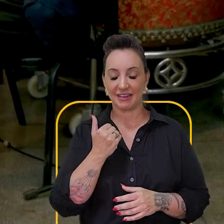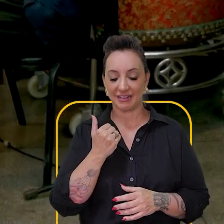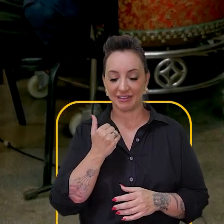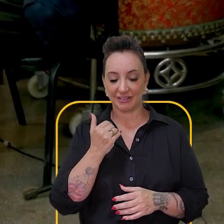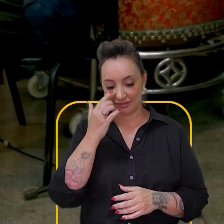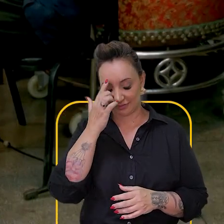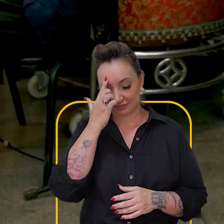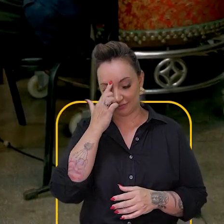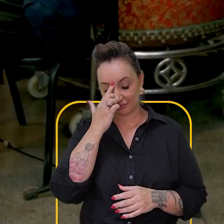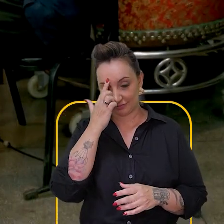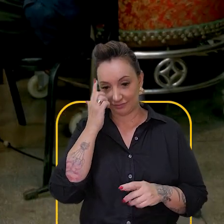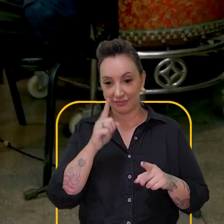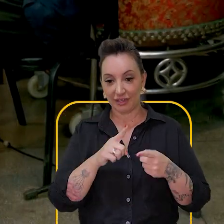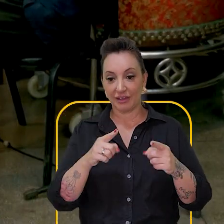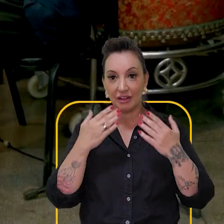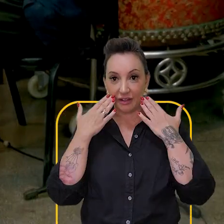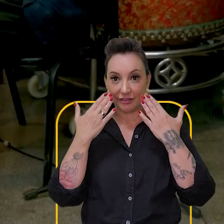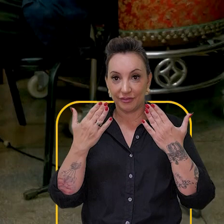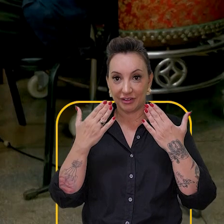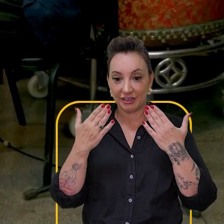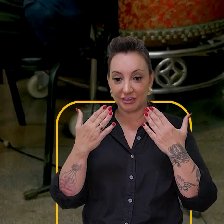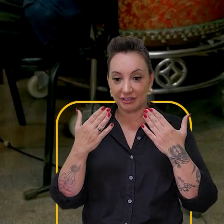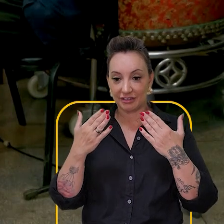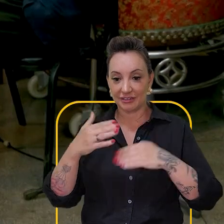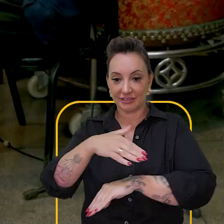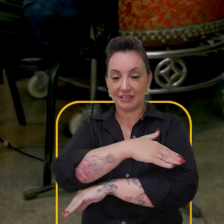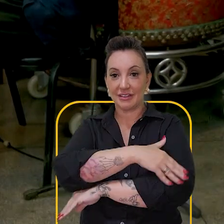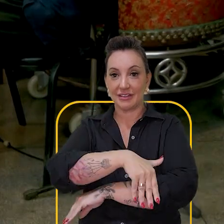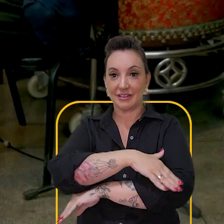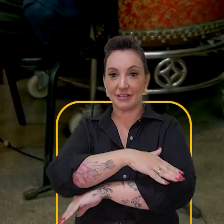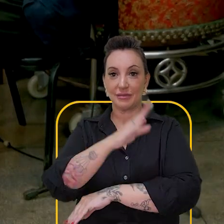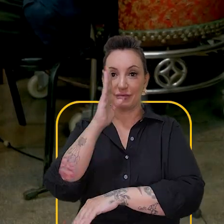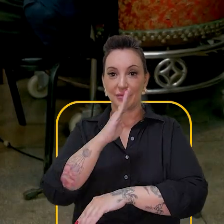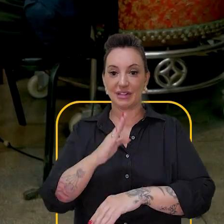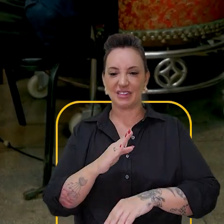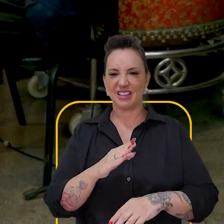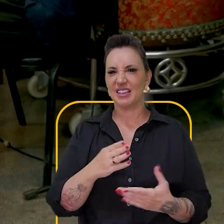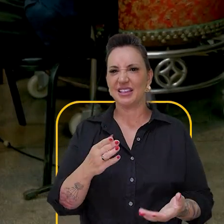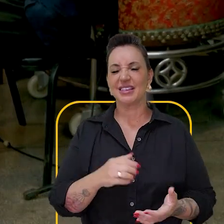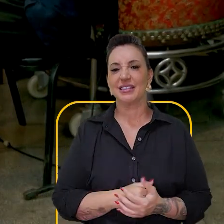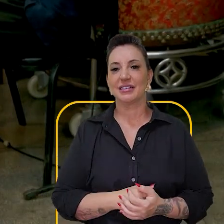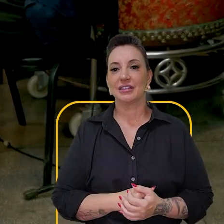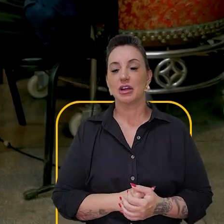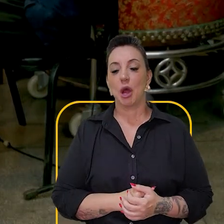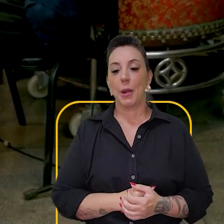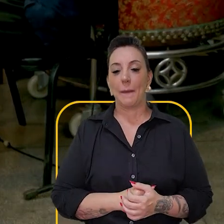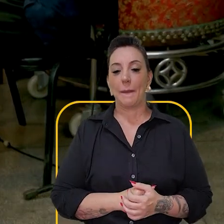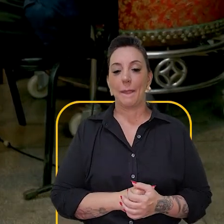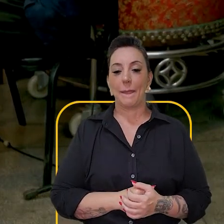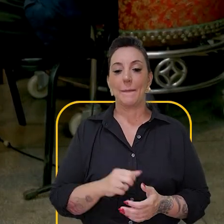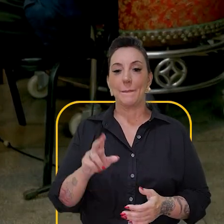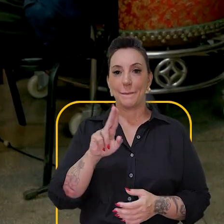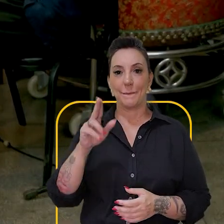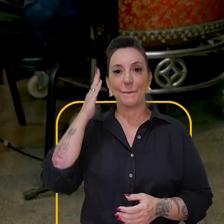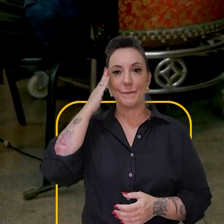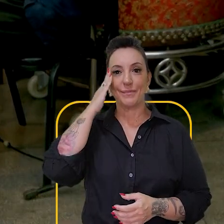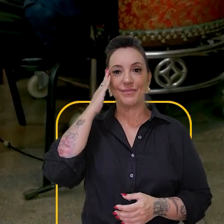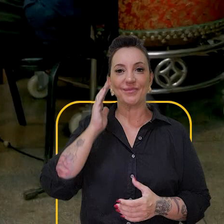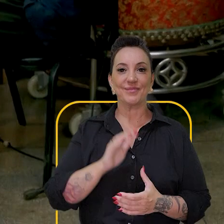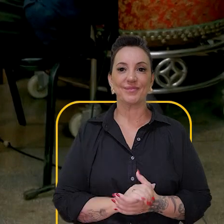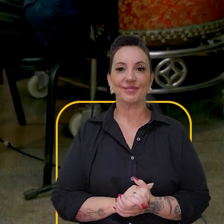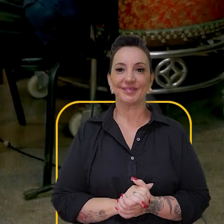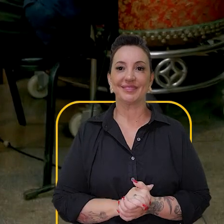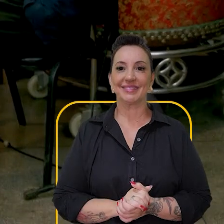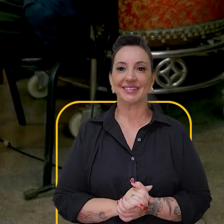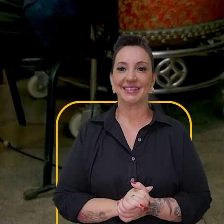é o nome não sei mas eu sei já anos várias vezes ali e aí eu tava com o mestre de Taiti que veio lá de de chanti